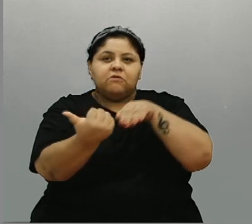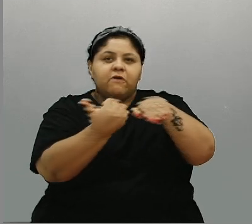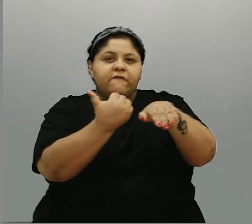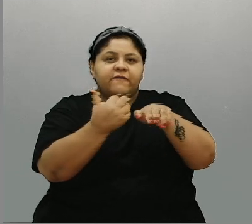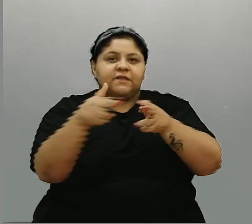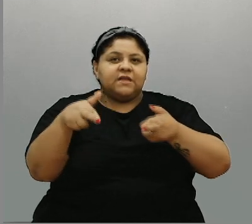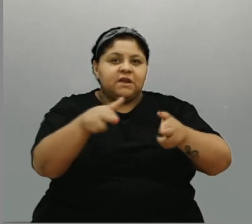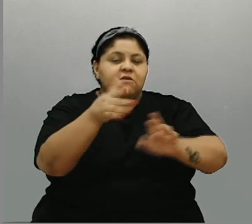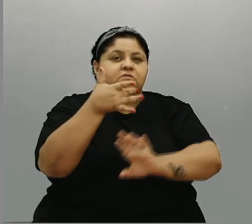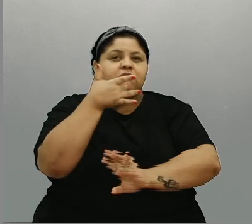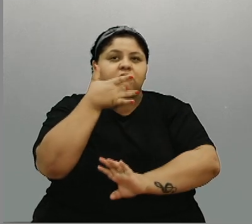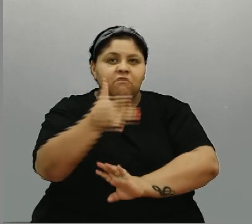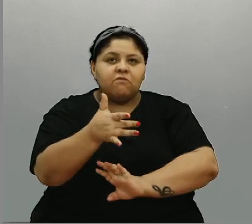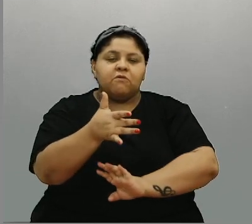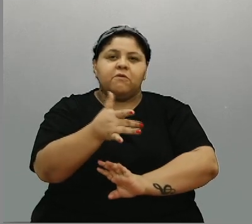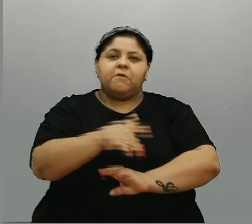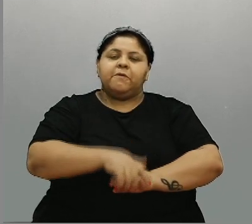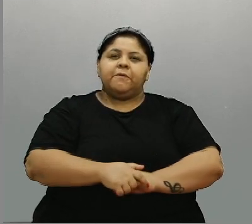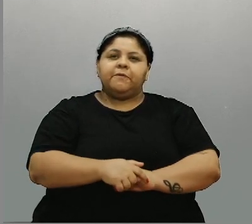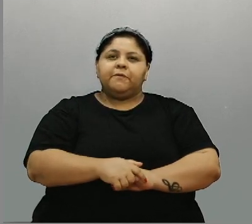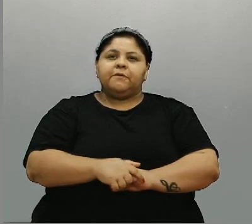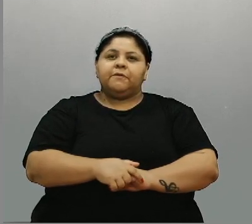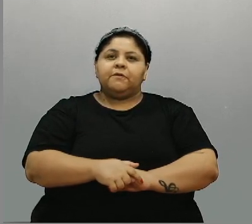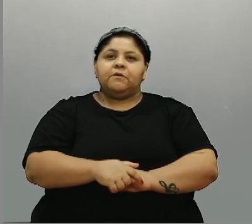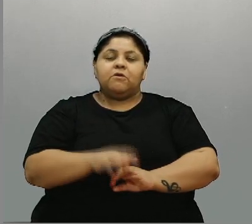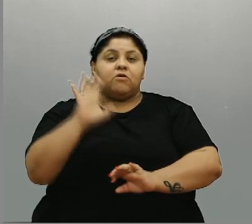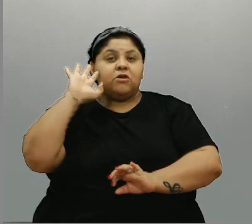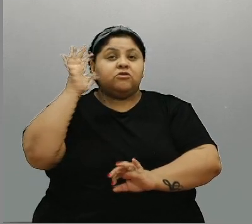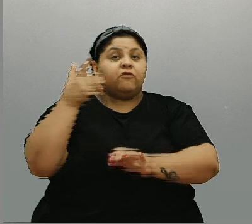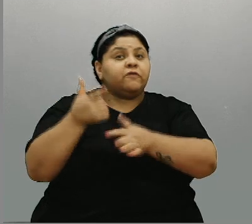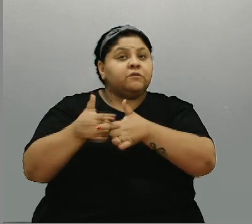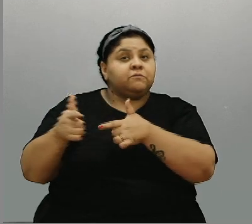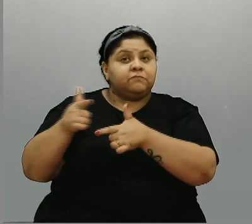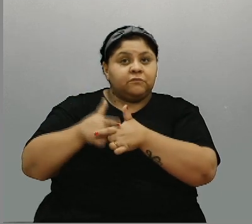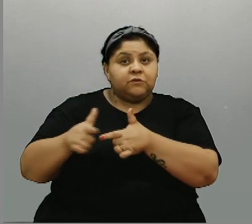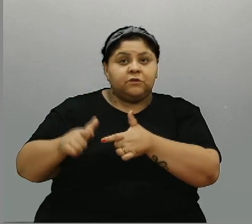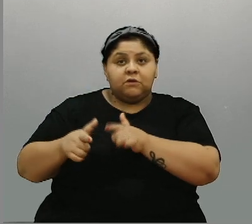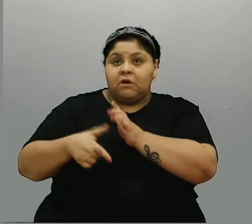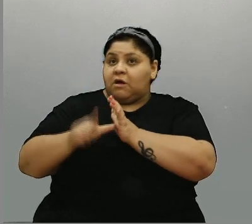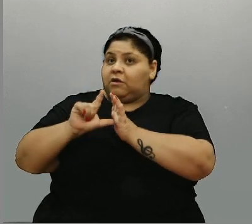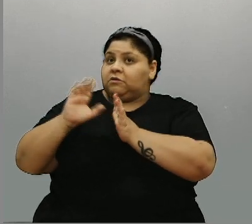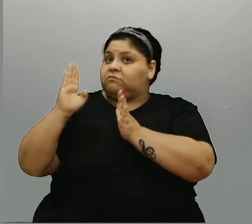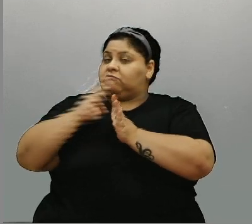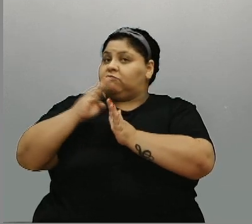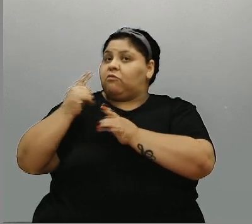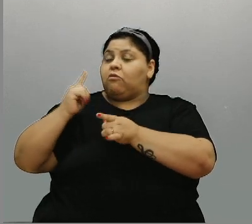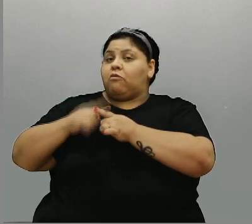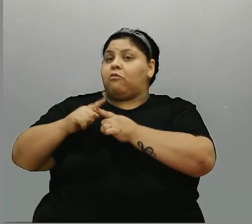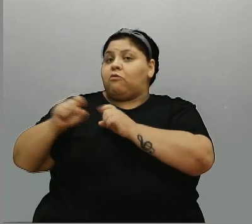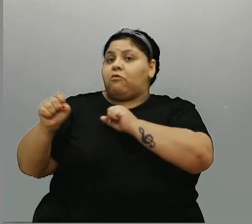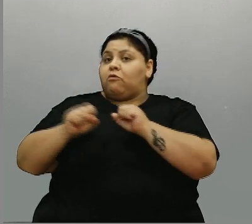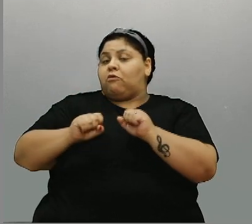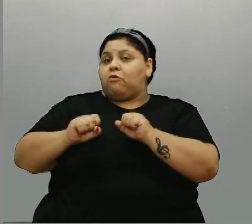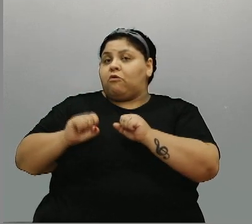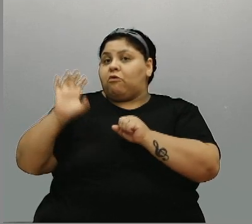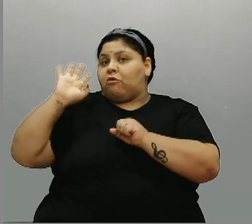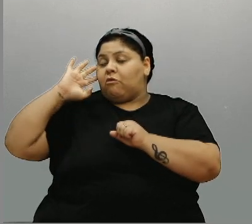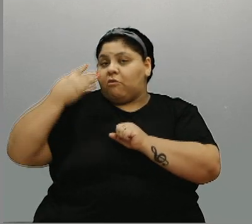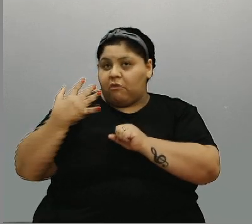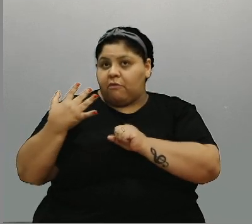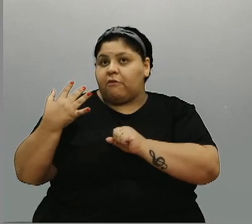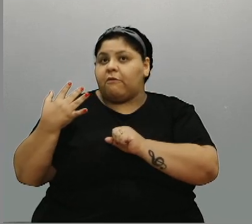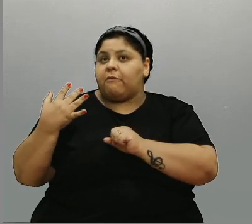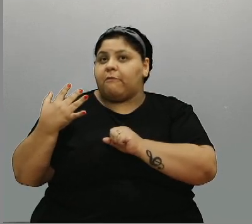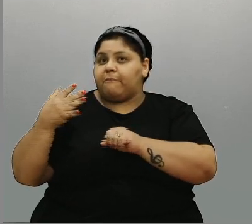Branco, né, que seja resolvida essa situação o quanto antes, porque daqui a pouco pode vir a acontecer uma